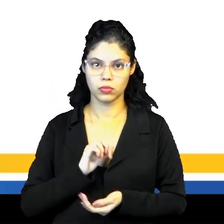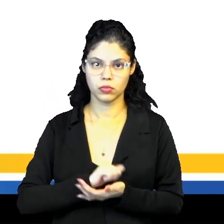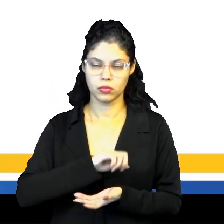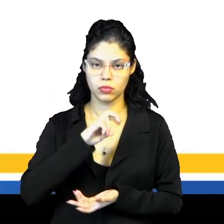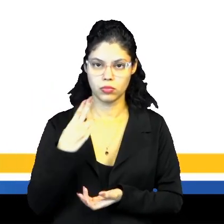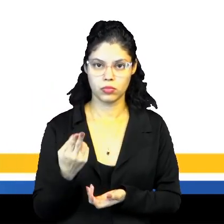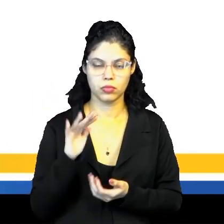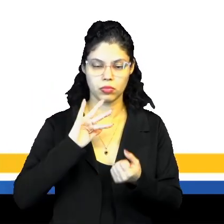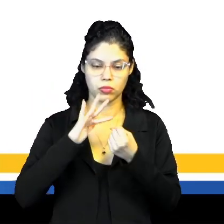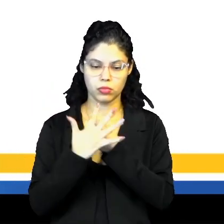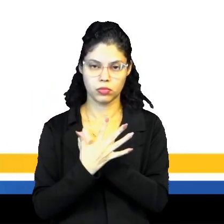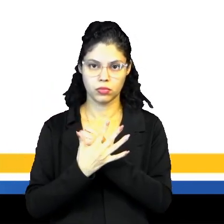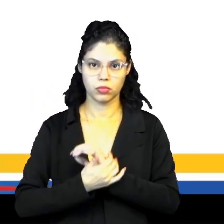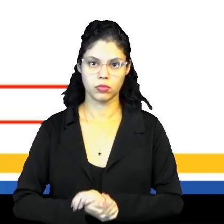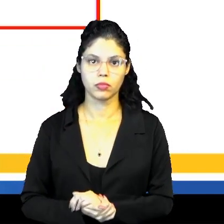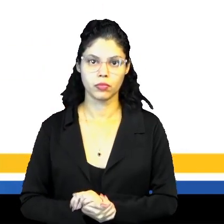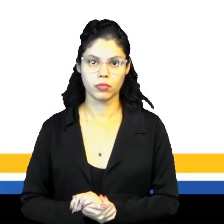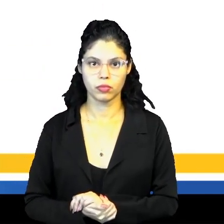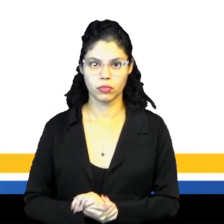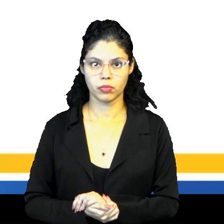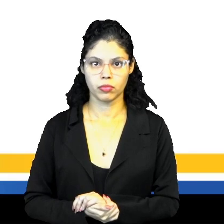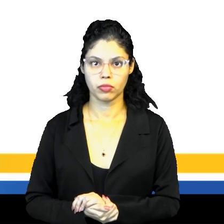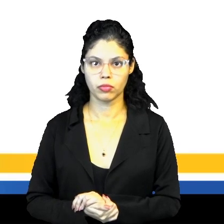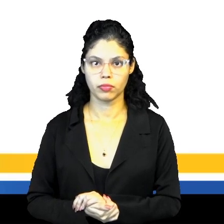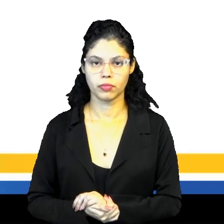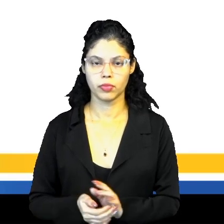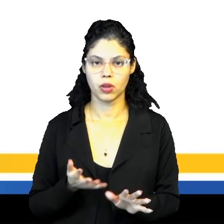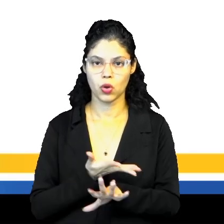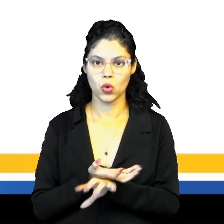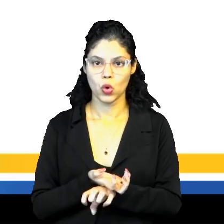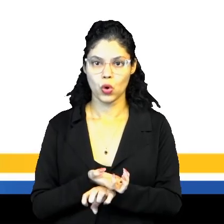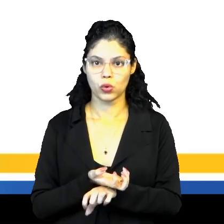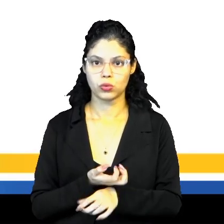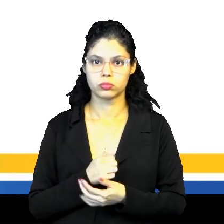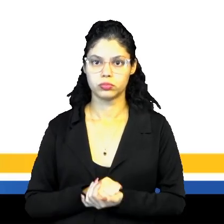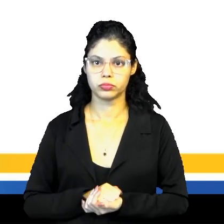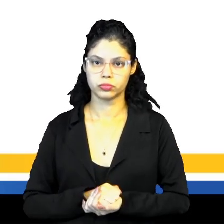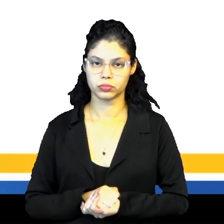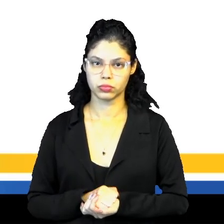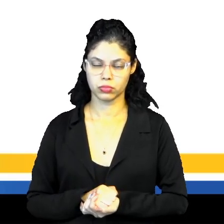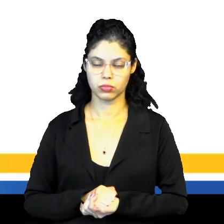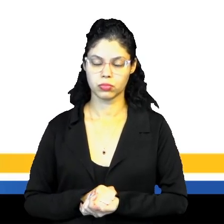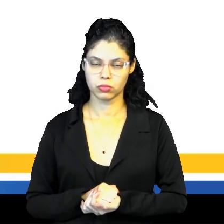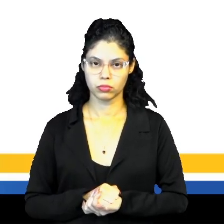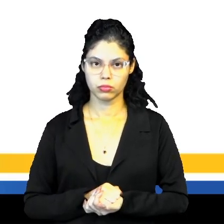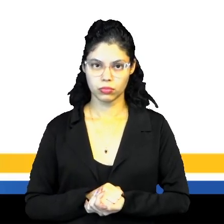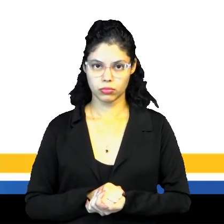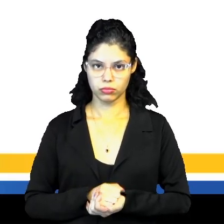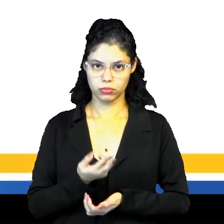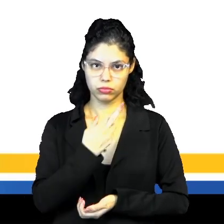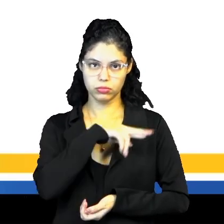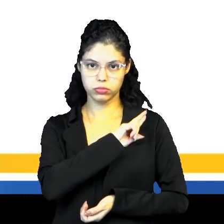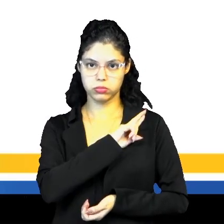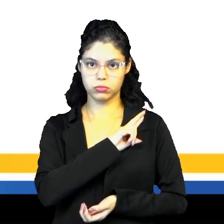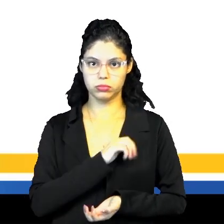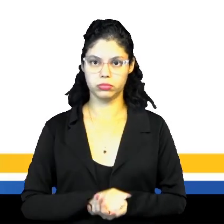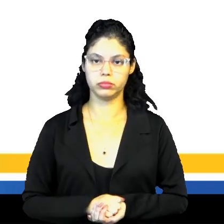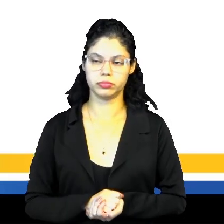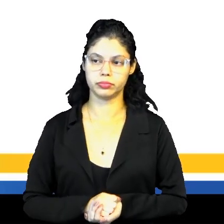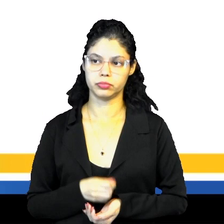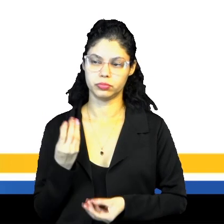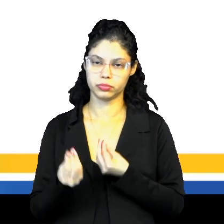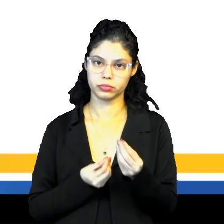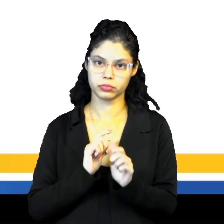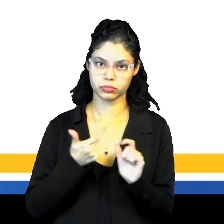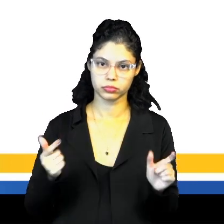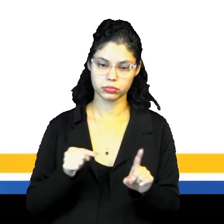espaço ou Covid? Nesse caso aí, né, galerinha? Aquecimento global, né? Aquecimento global esse que é responsável aí, né? Tanto